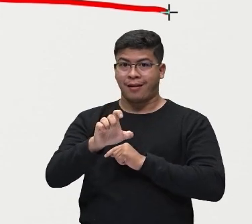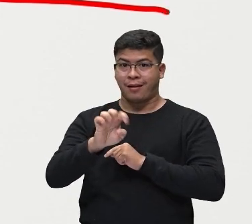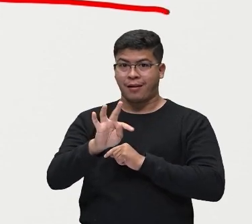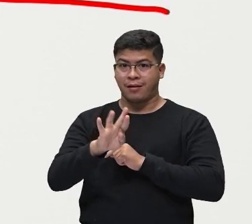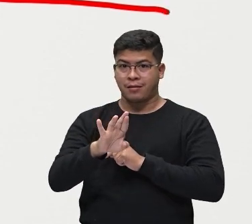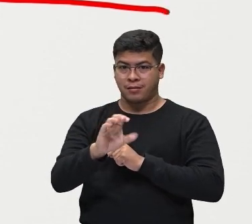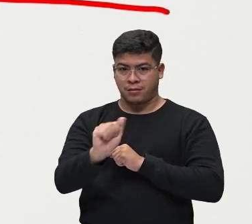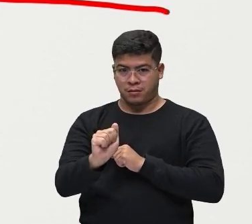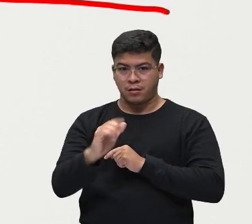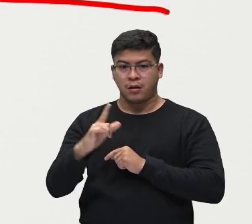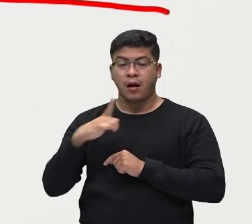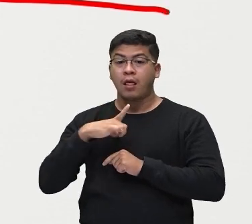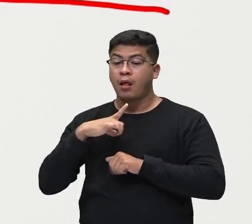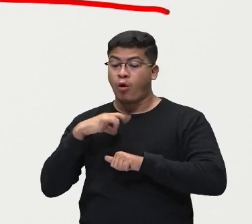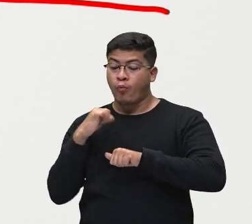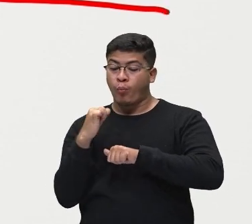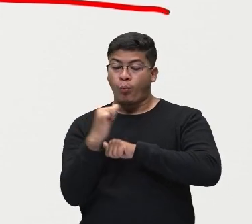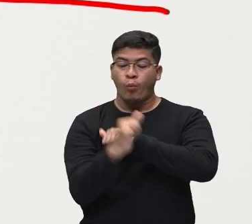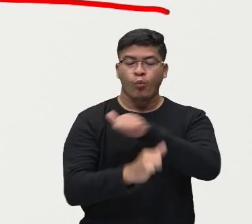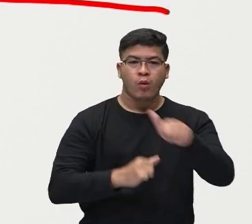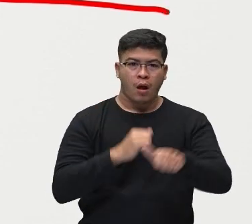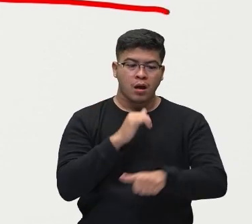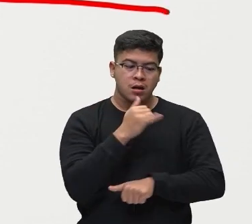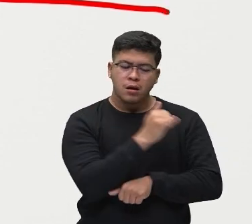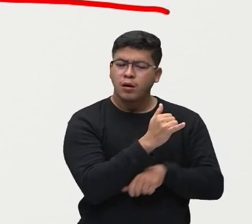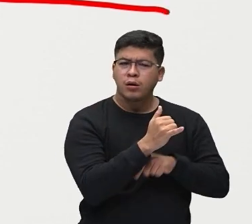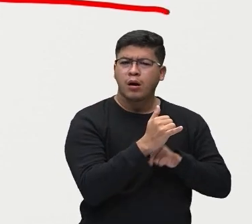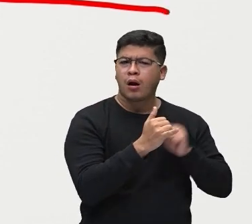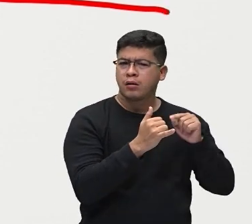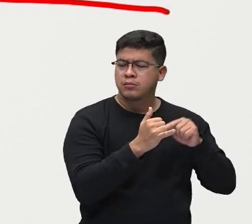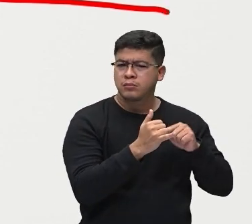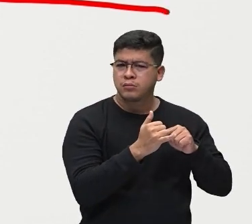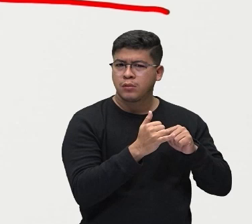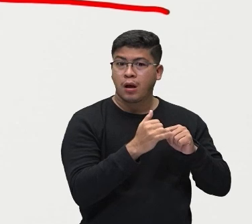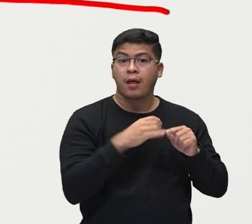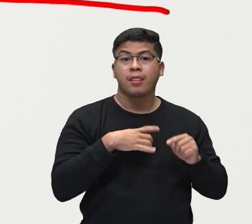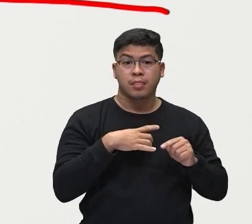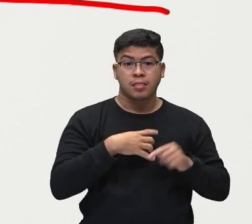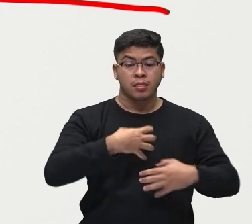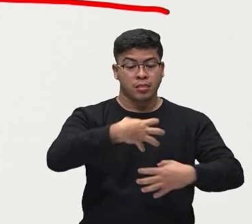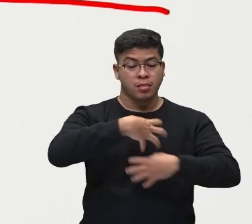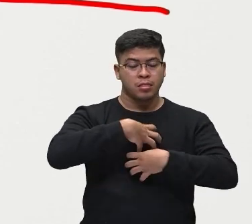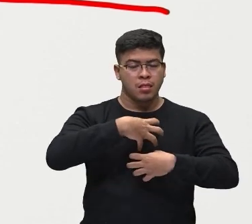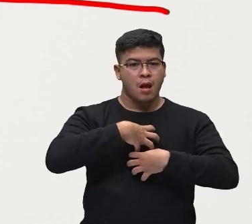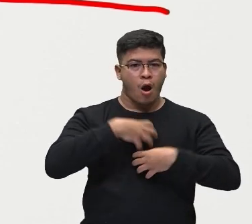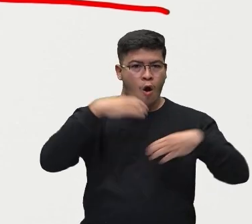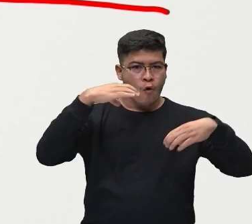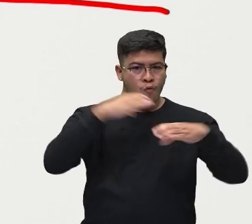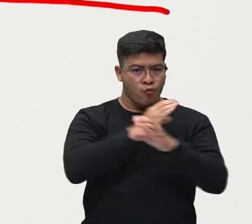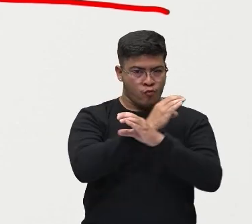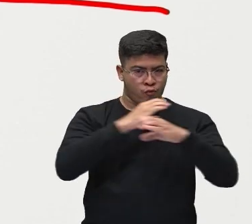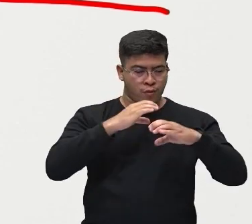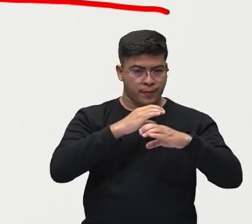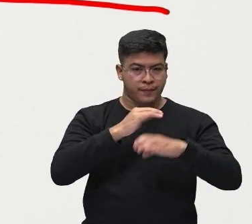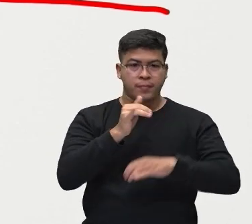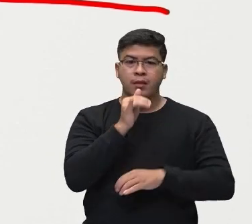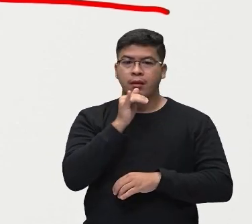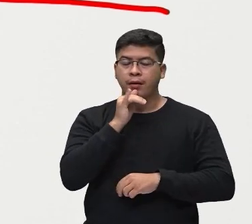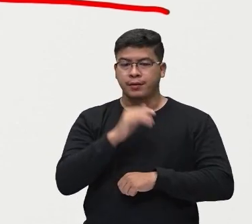energia térmica, calor. O aparelho de som transforma a eletricidade